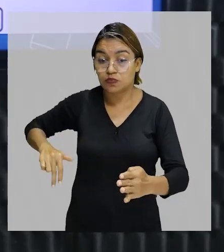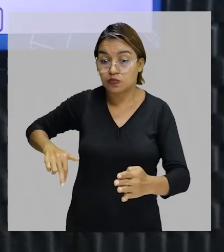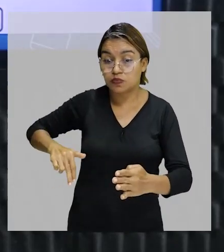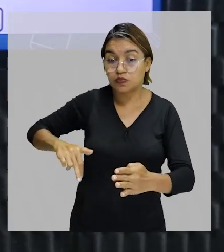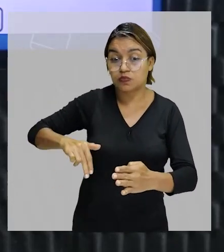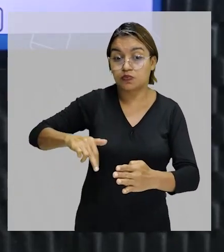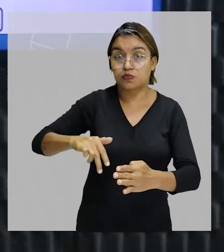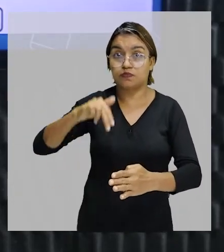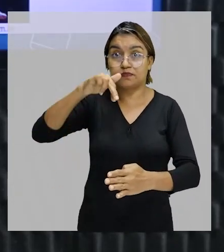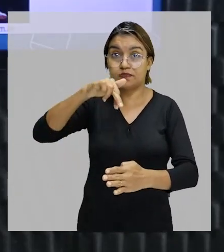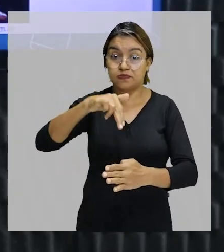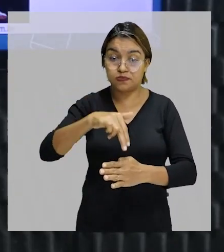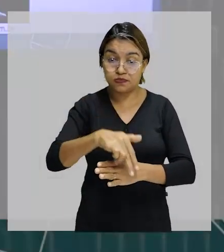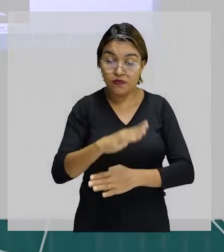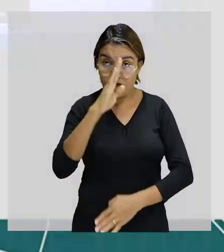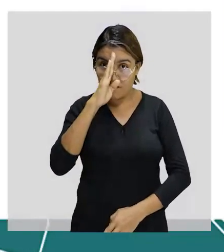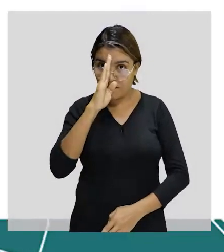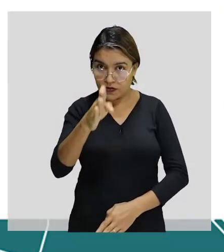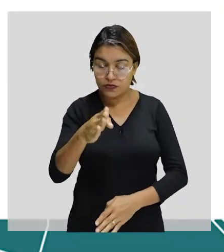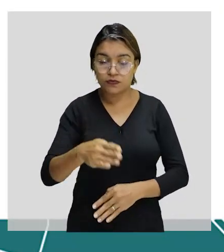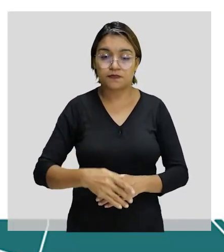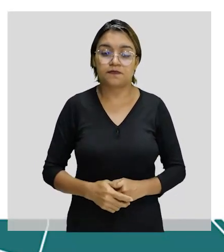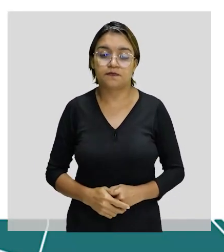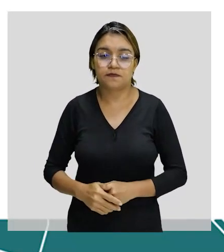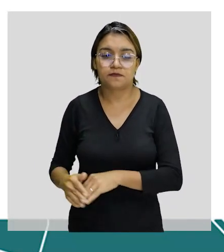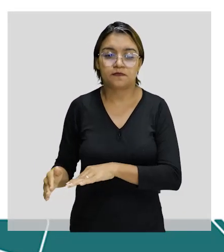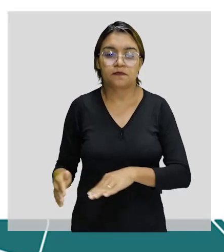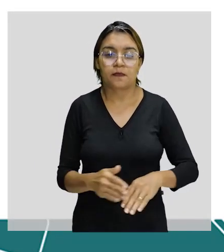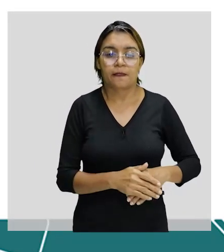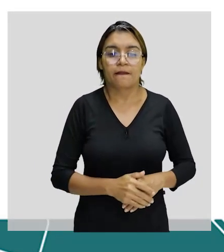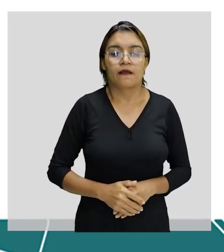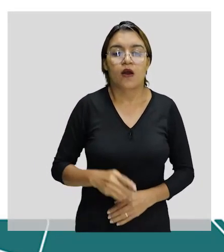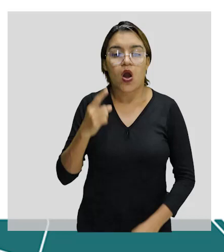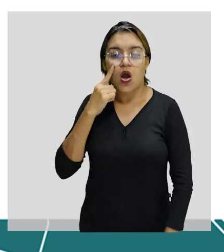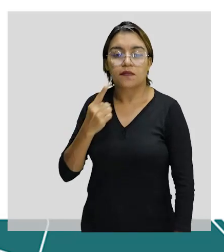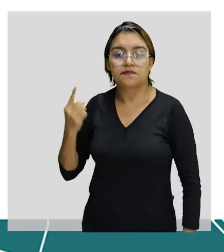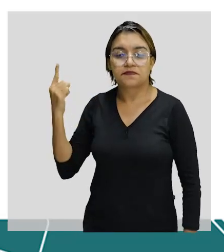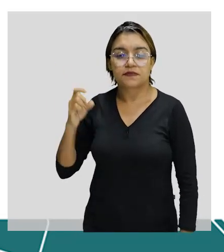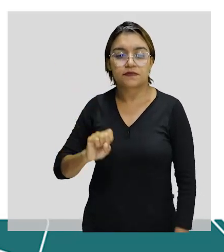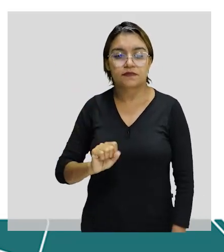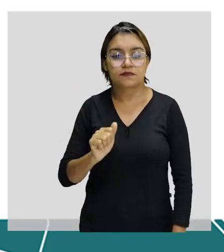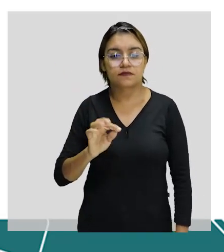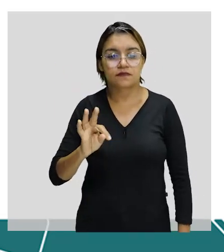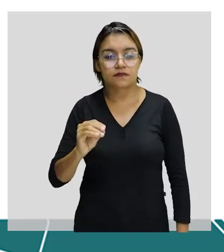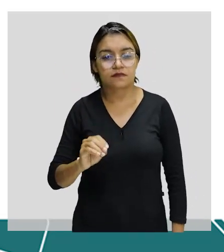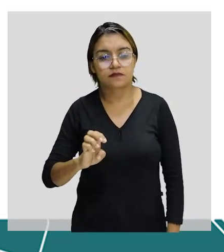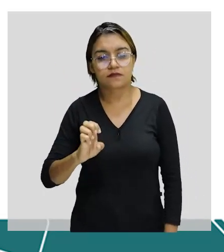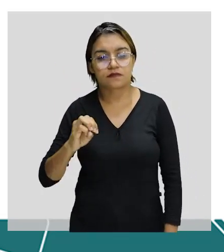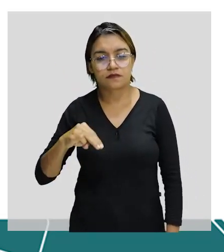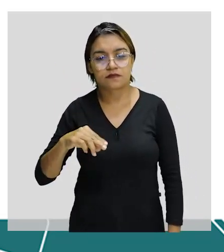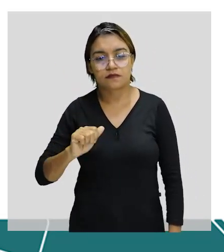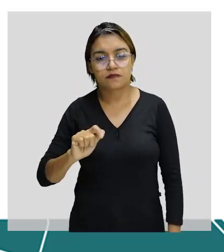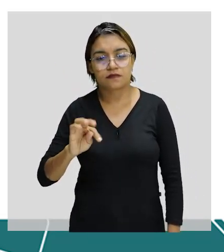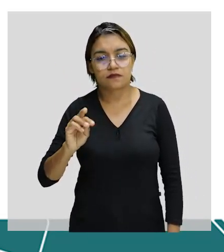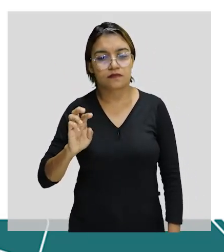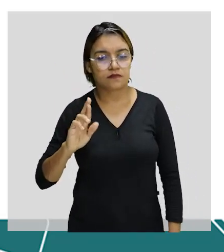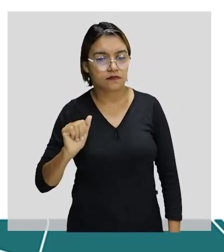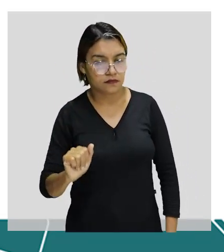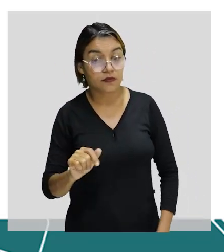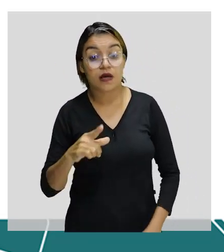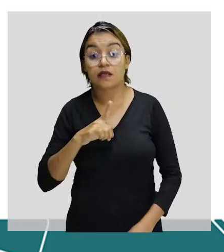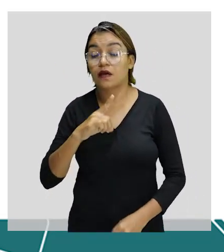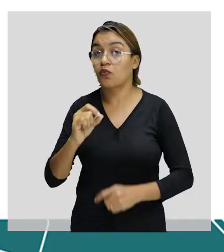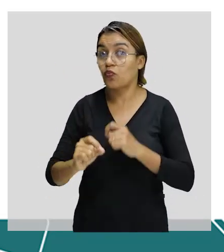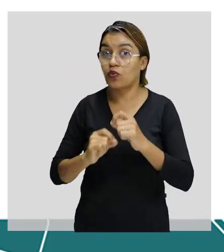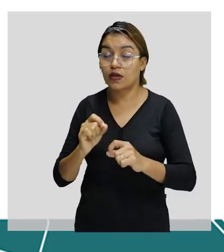ou para frente. Salto em altura, já falei para vocês, os atletas têm as tentativas de saltar